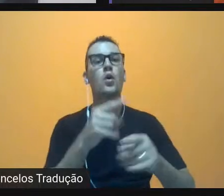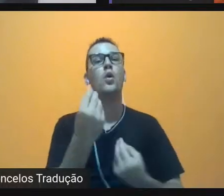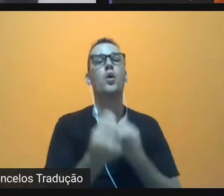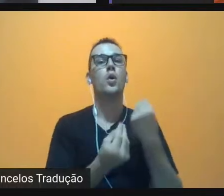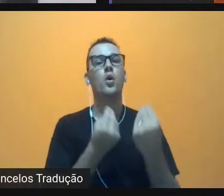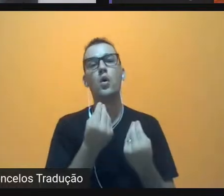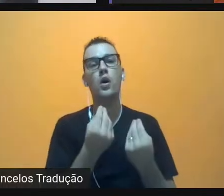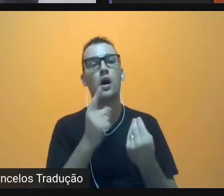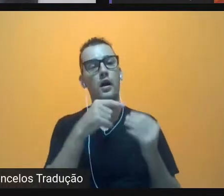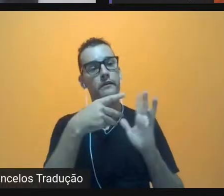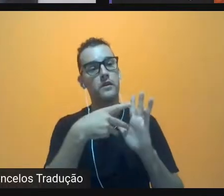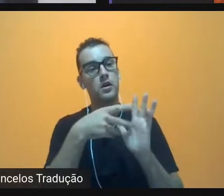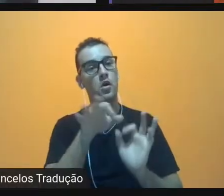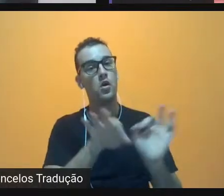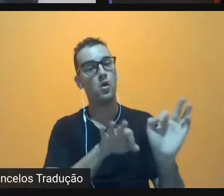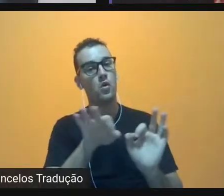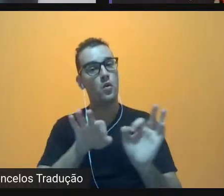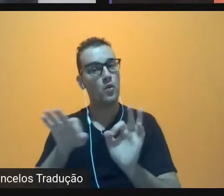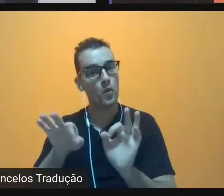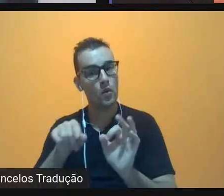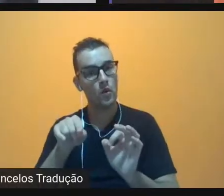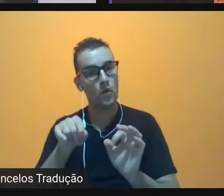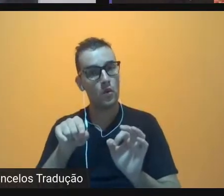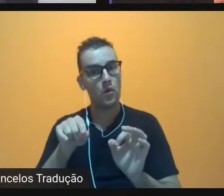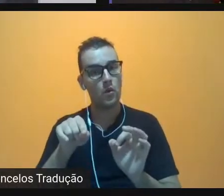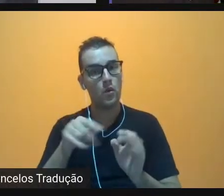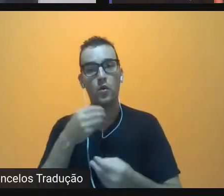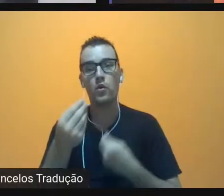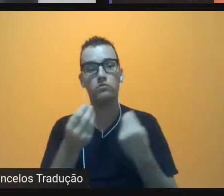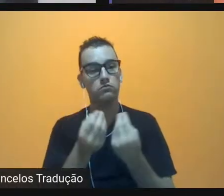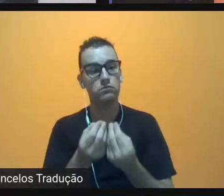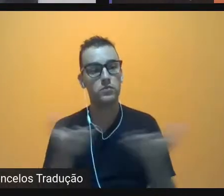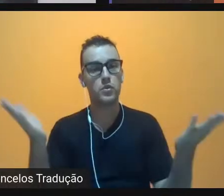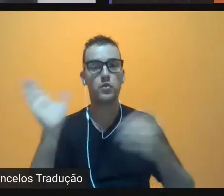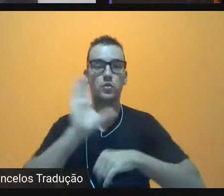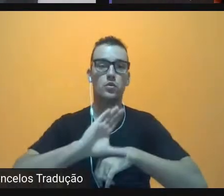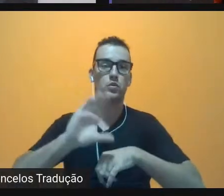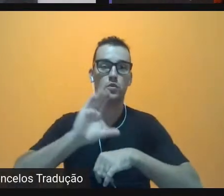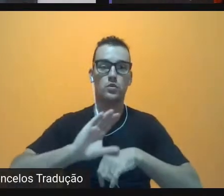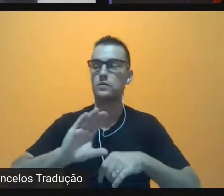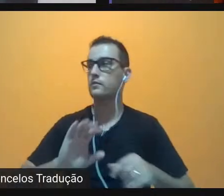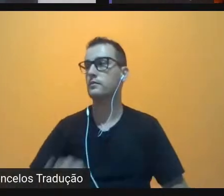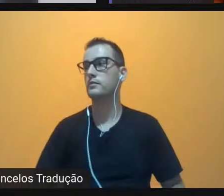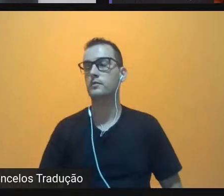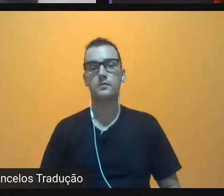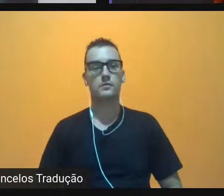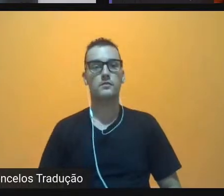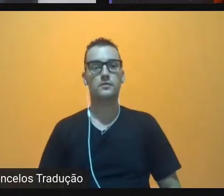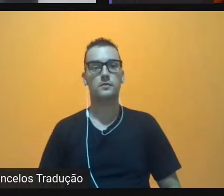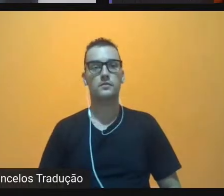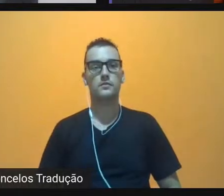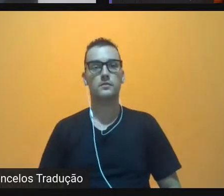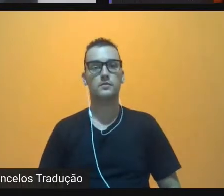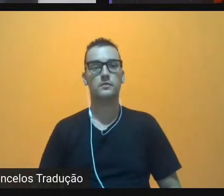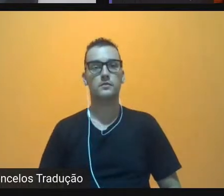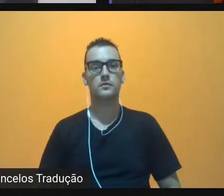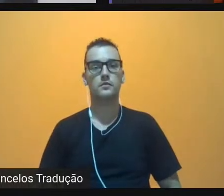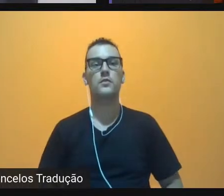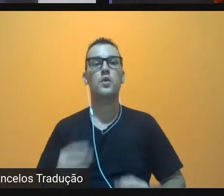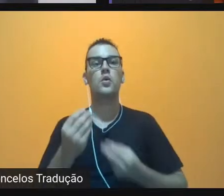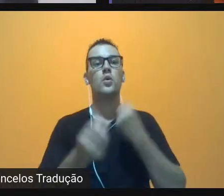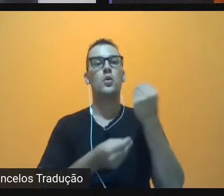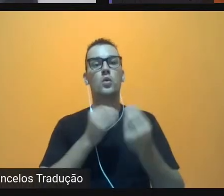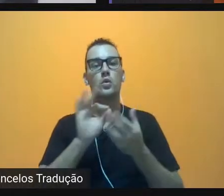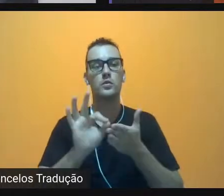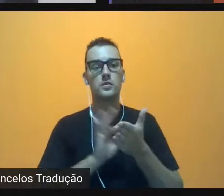poder organizar a oferta desse curso. E aí, fazer a efetivação da inscrição e assinar o